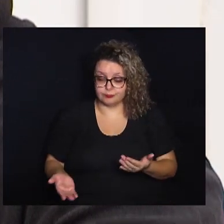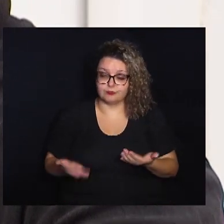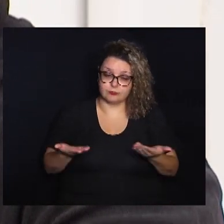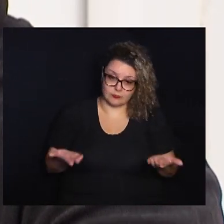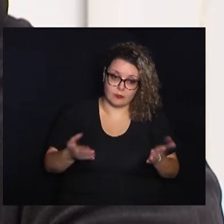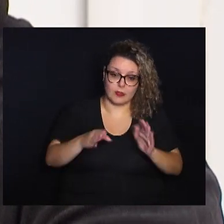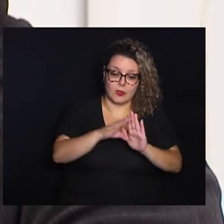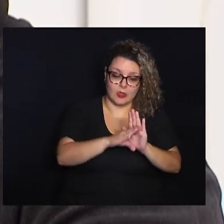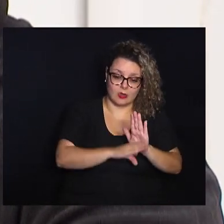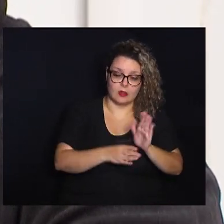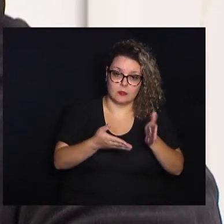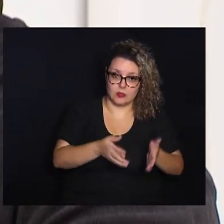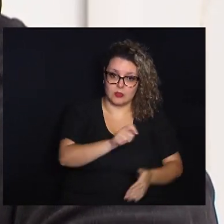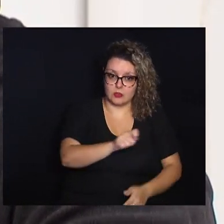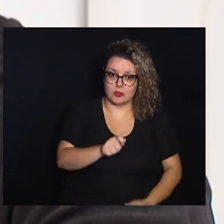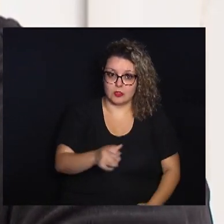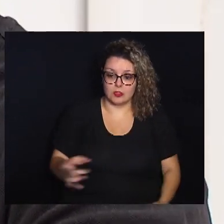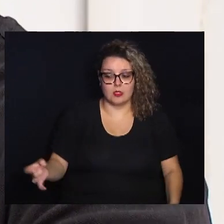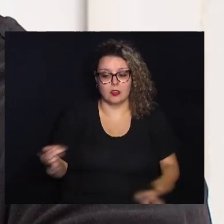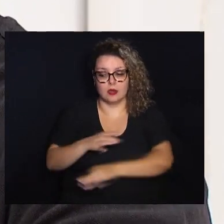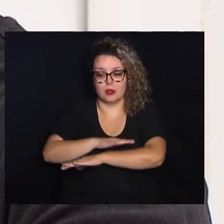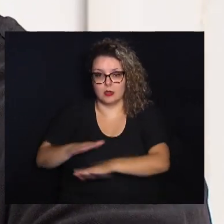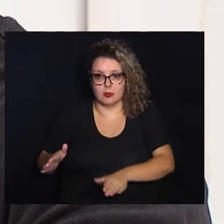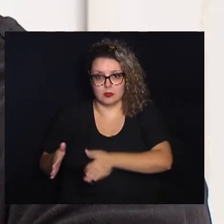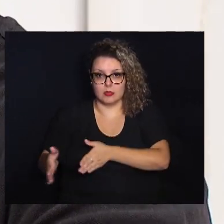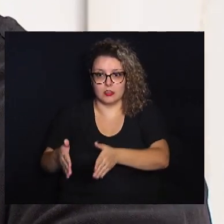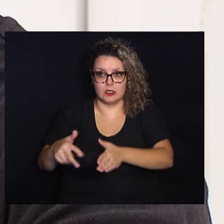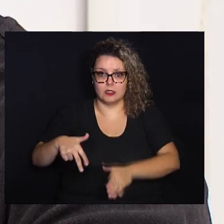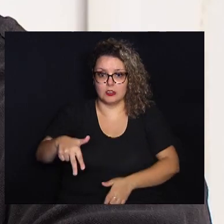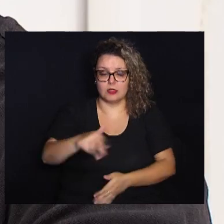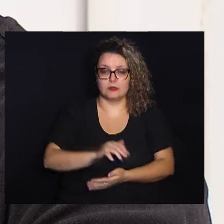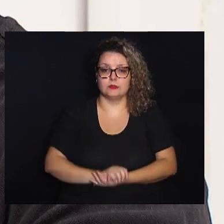um basta naquele caminho que estavam seguindo.